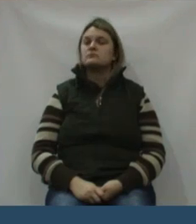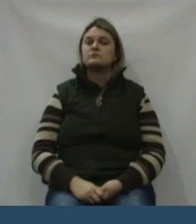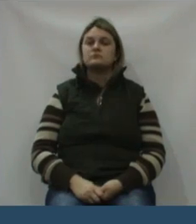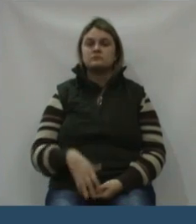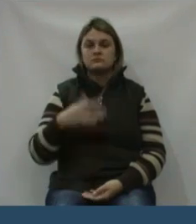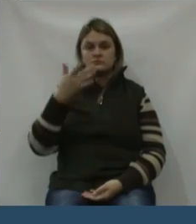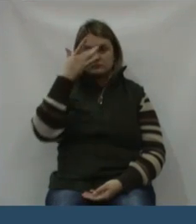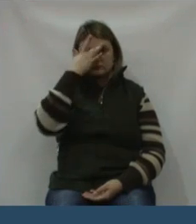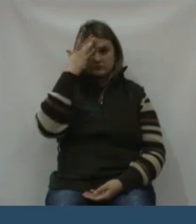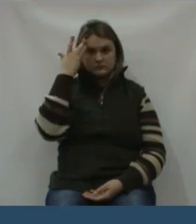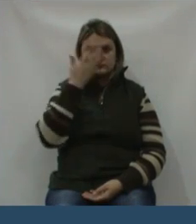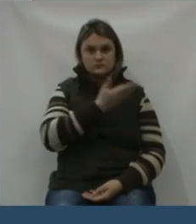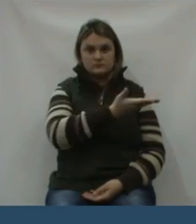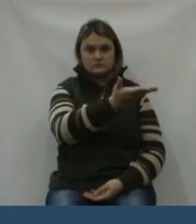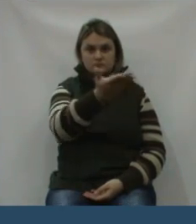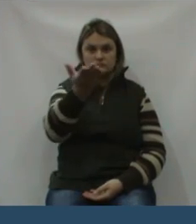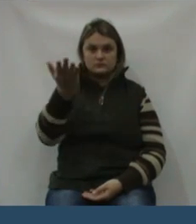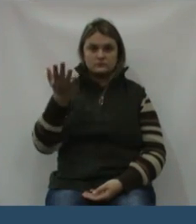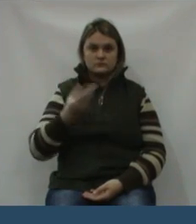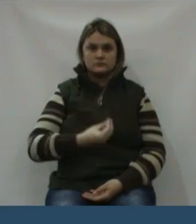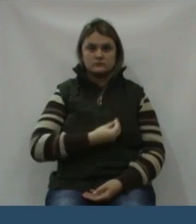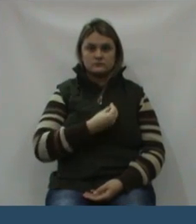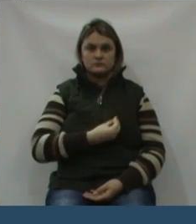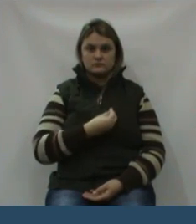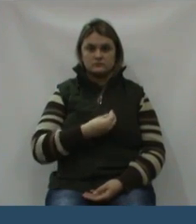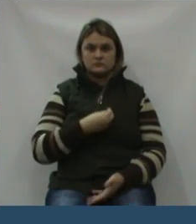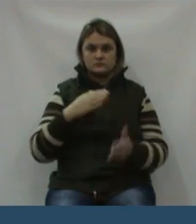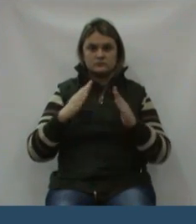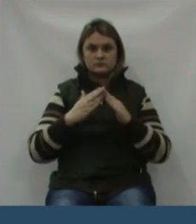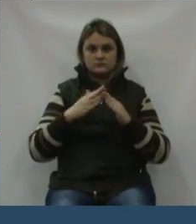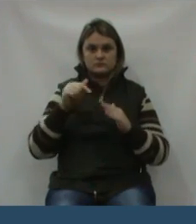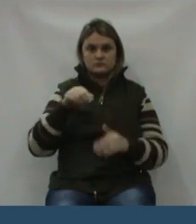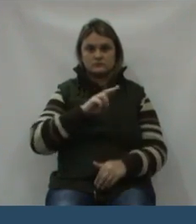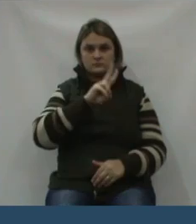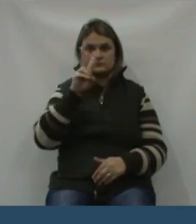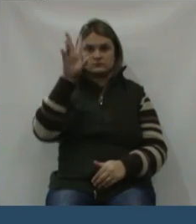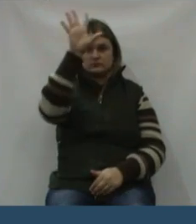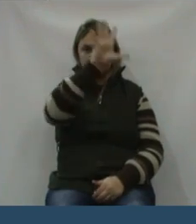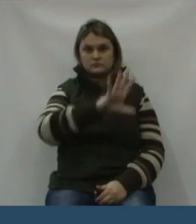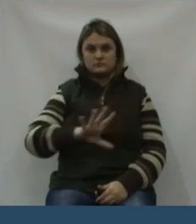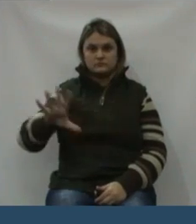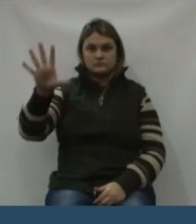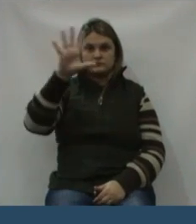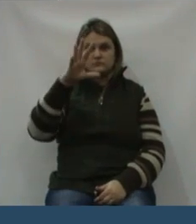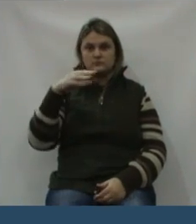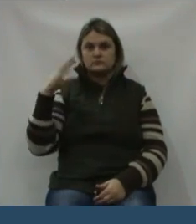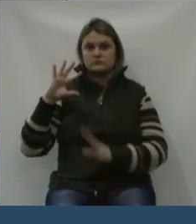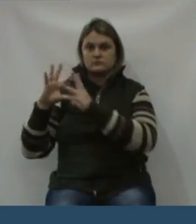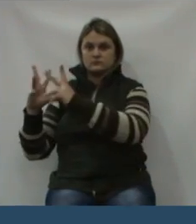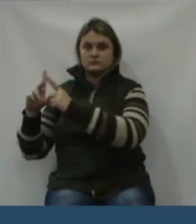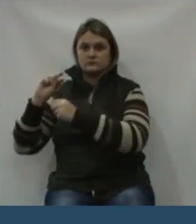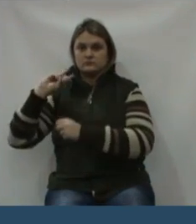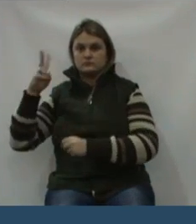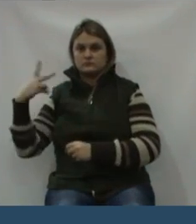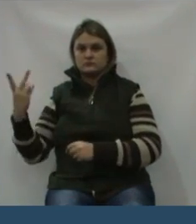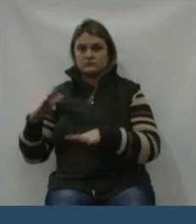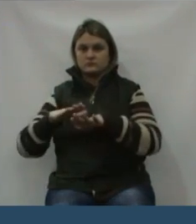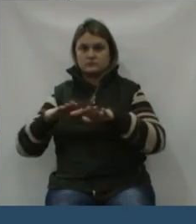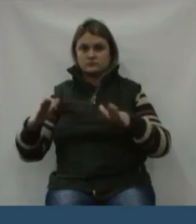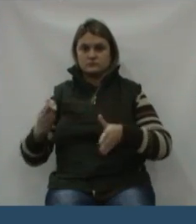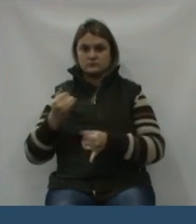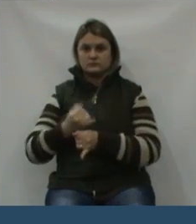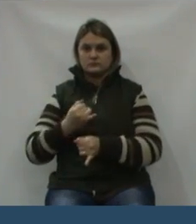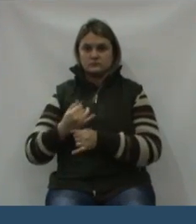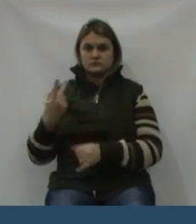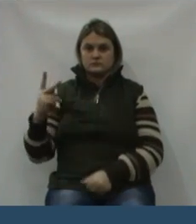Senhoras e senhores moradores e moradoras de Nova Vitória, de toda a nossa região, senhores vereadores, membros da mesa diretora,